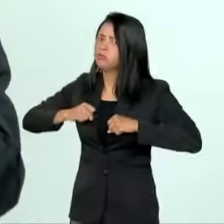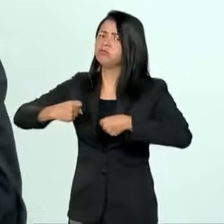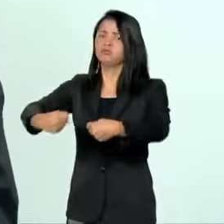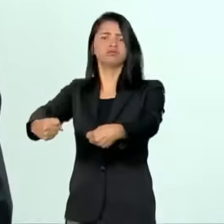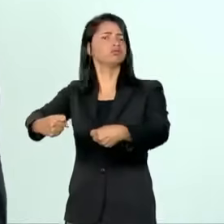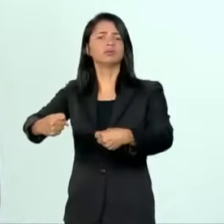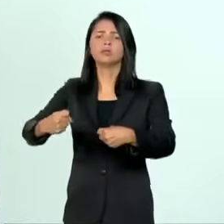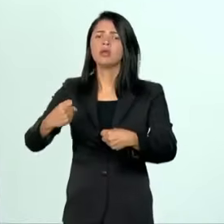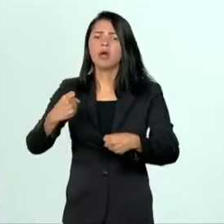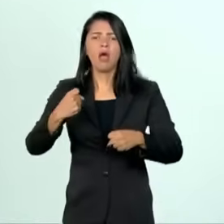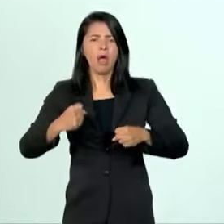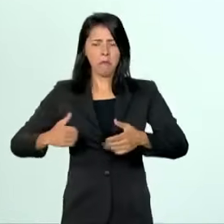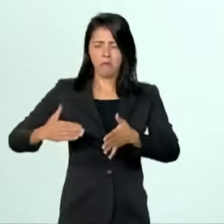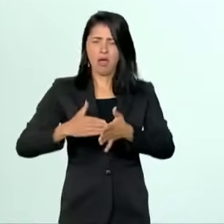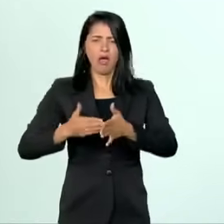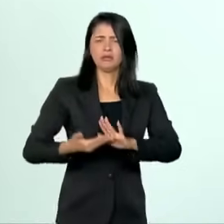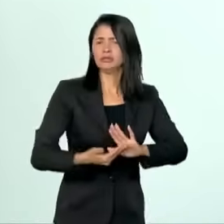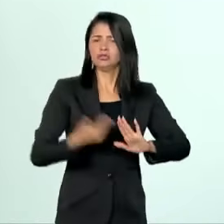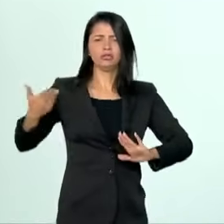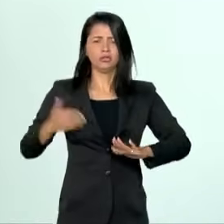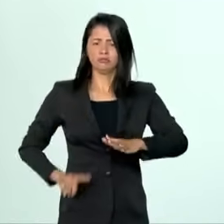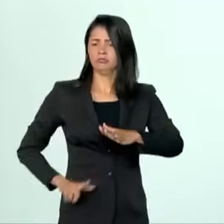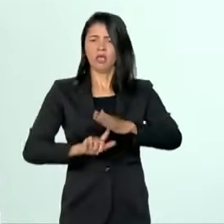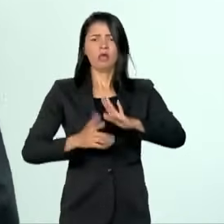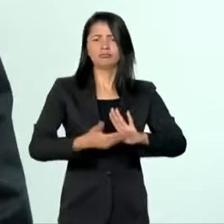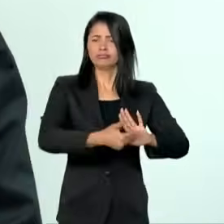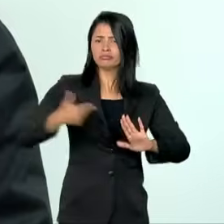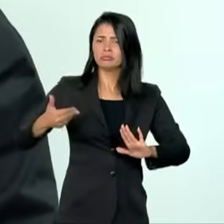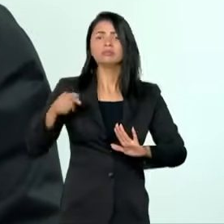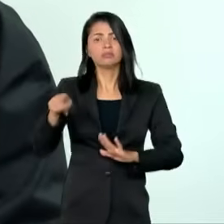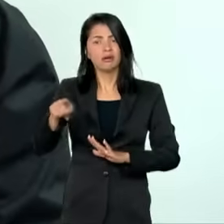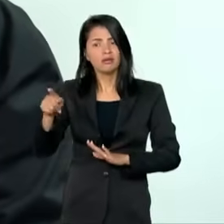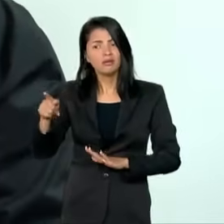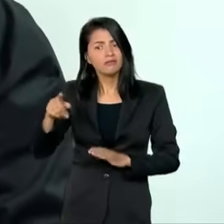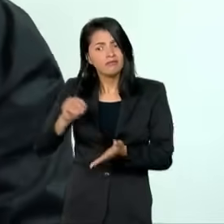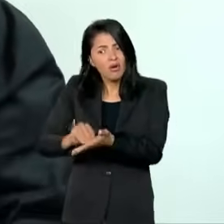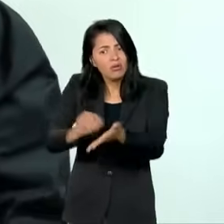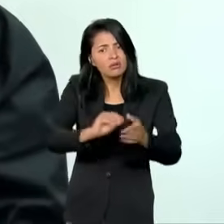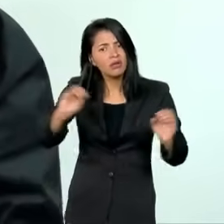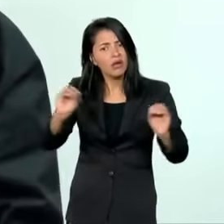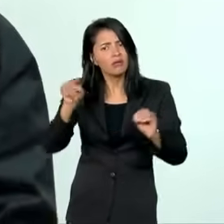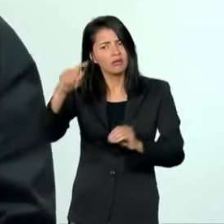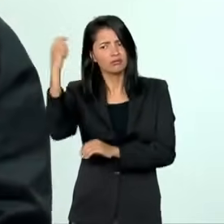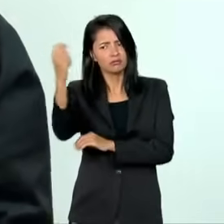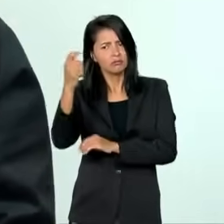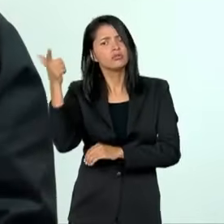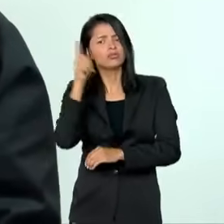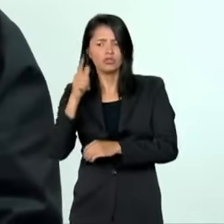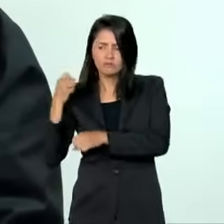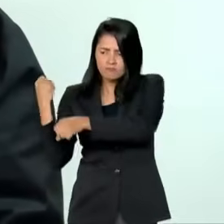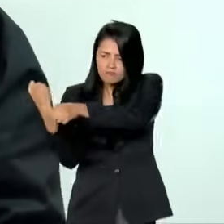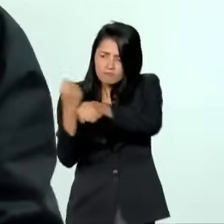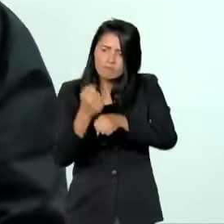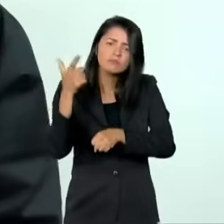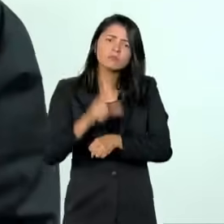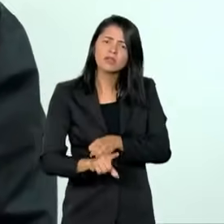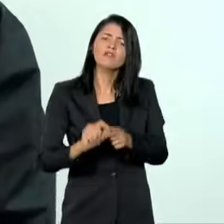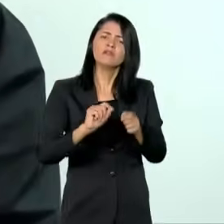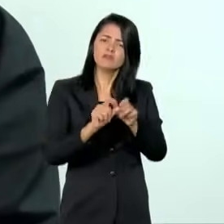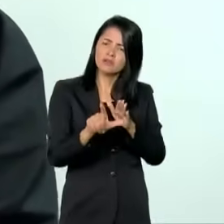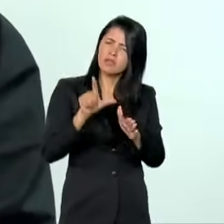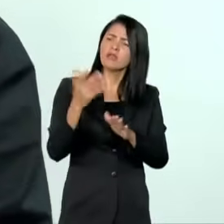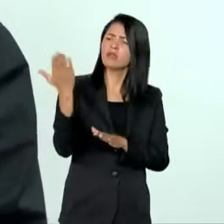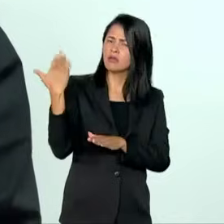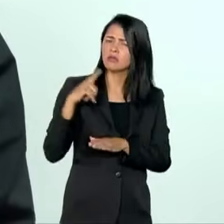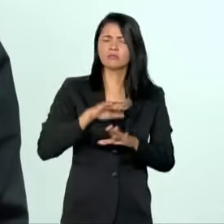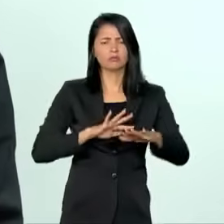que nada falte ao Rio Grande do Sul para a sua reconstrução. Fizemos isso na pandemia, com muita altivez no